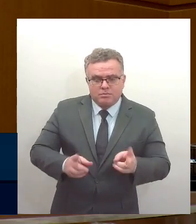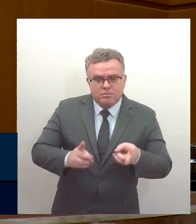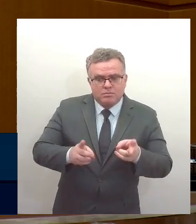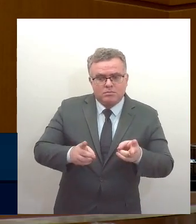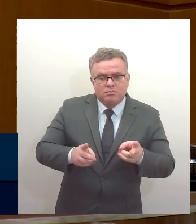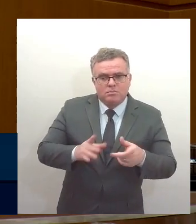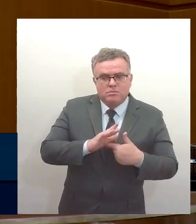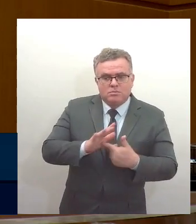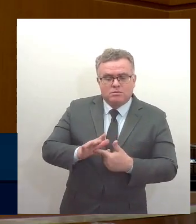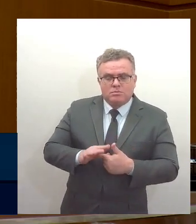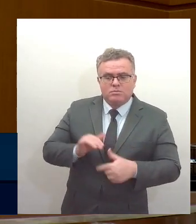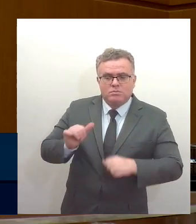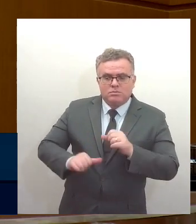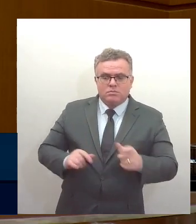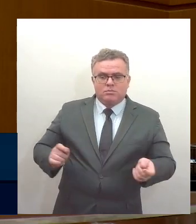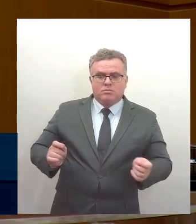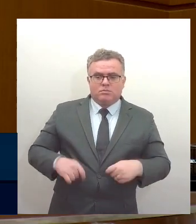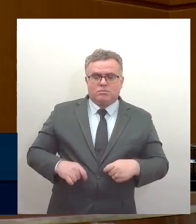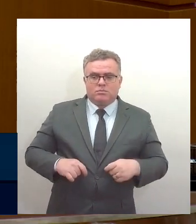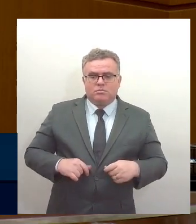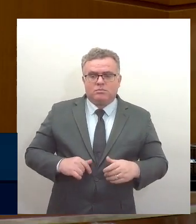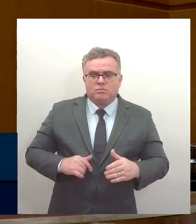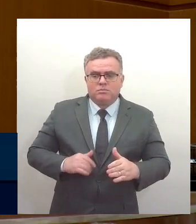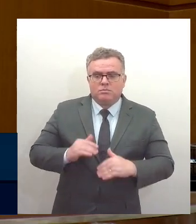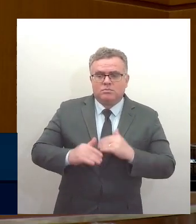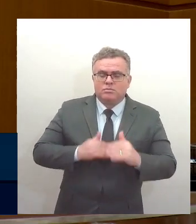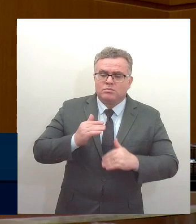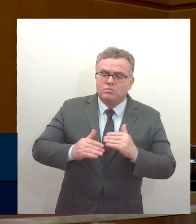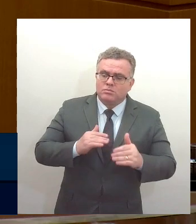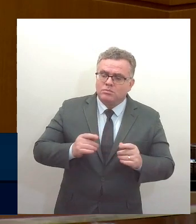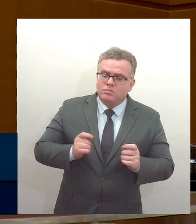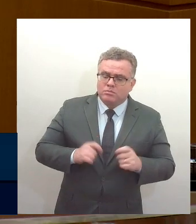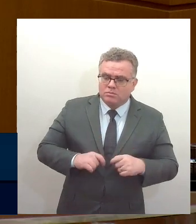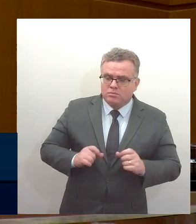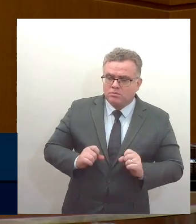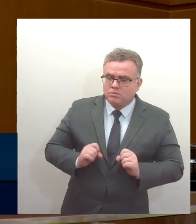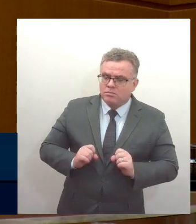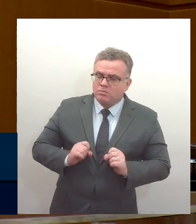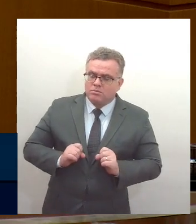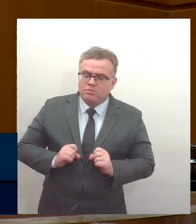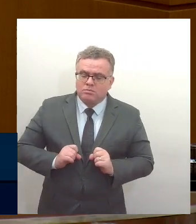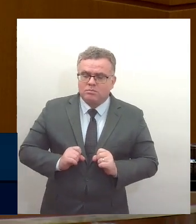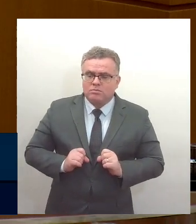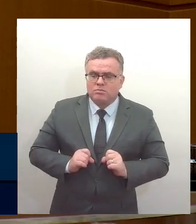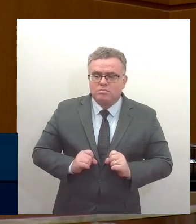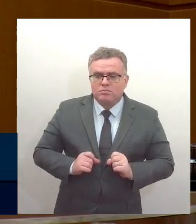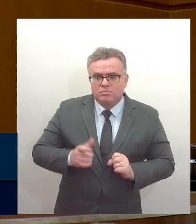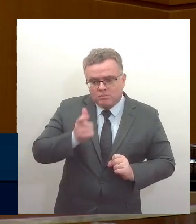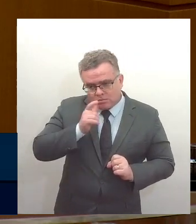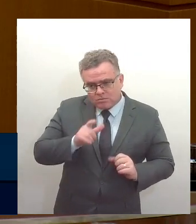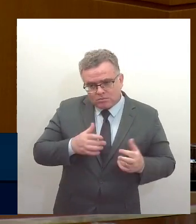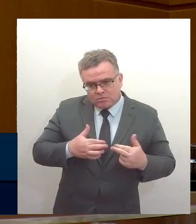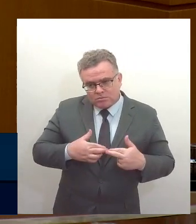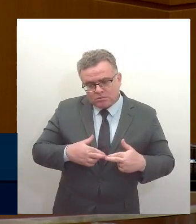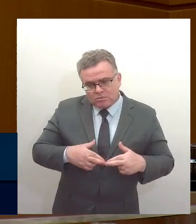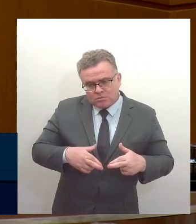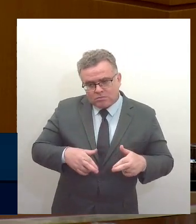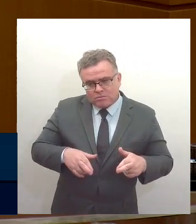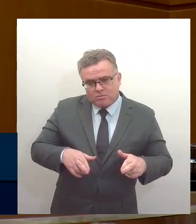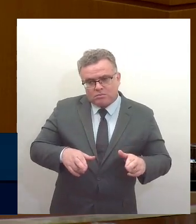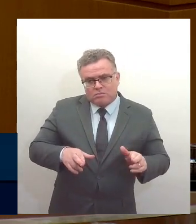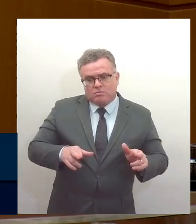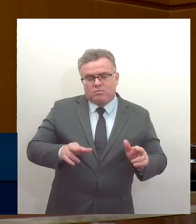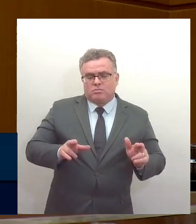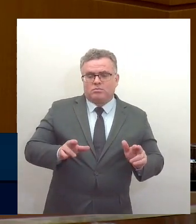devagarinho, passo a passo, a gente vai conseguindo chegar a atingir, nem que seja 10% ou 15%